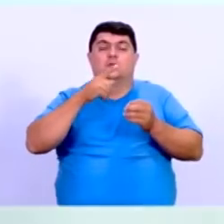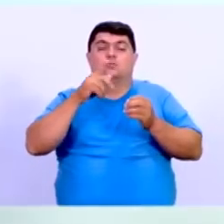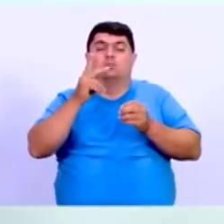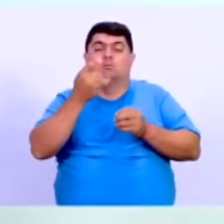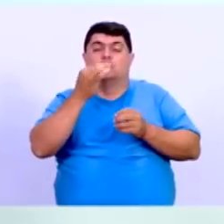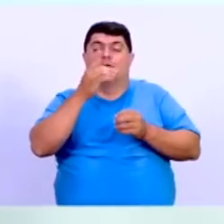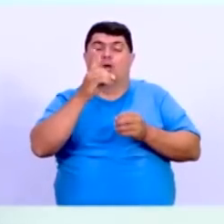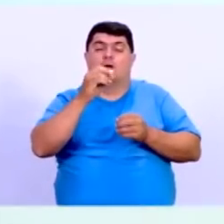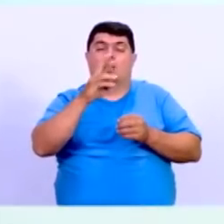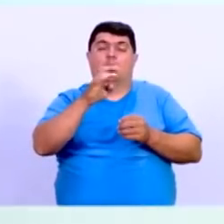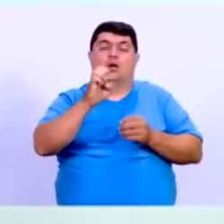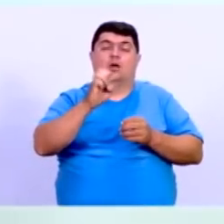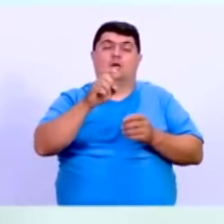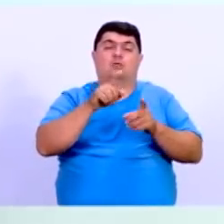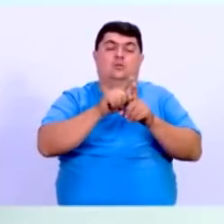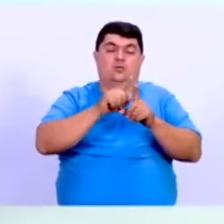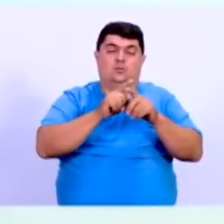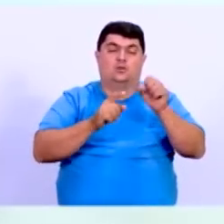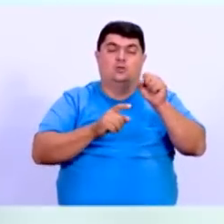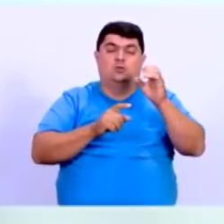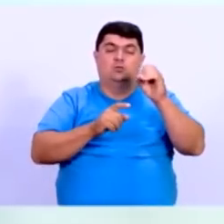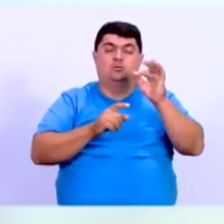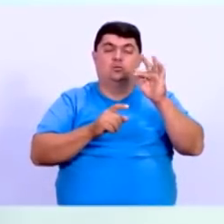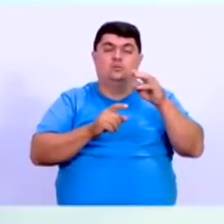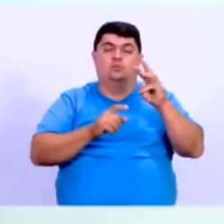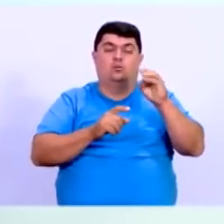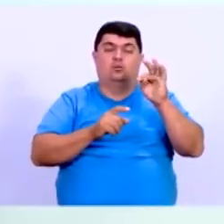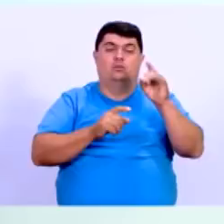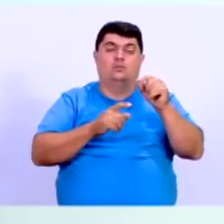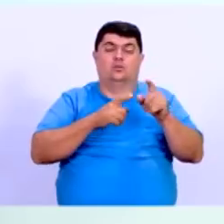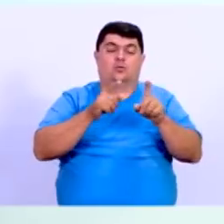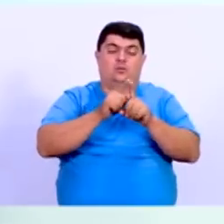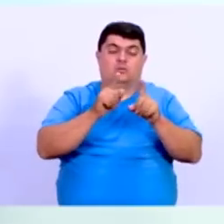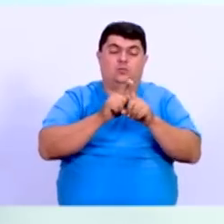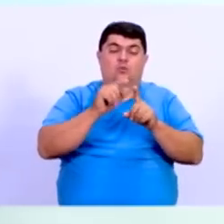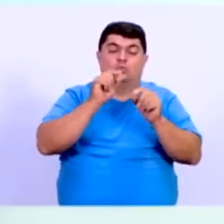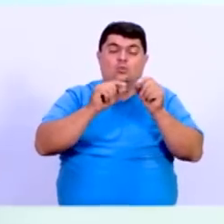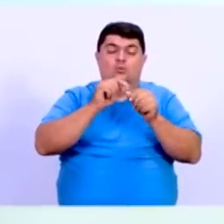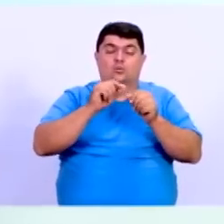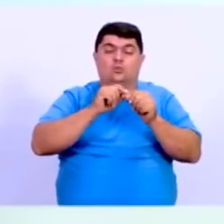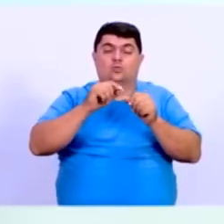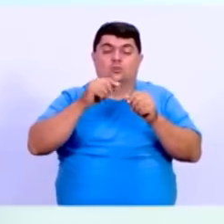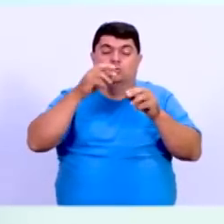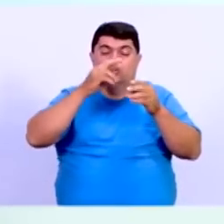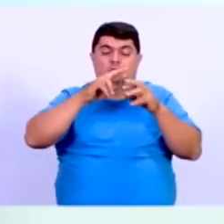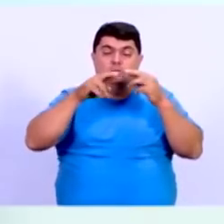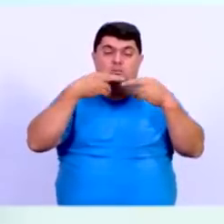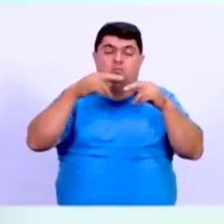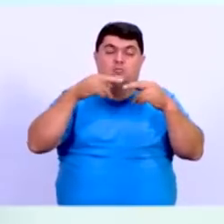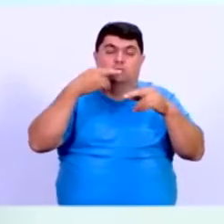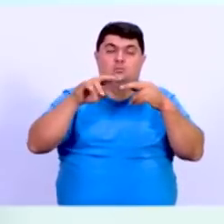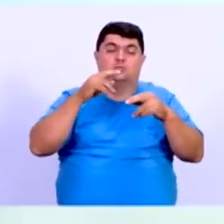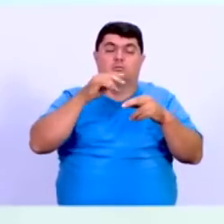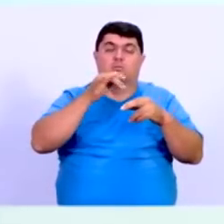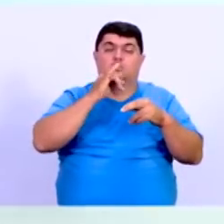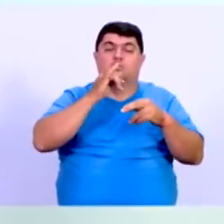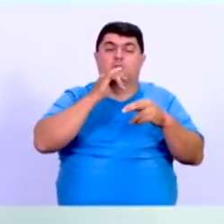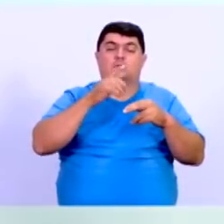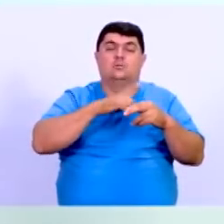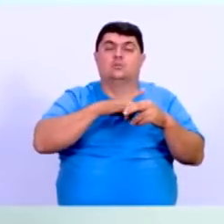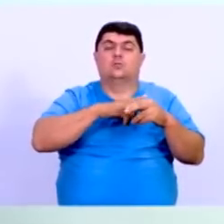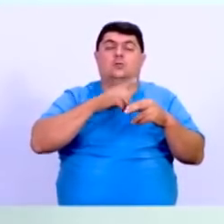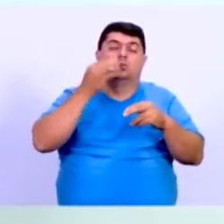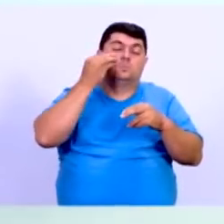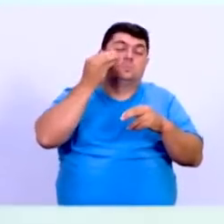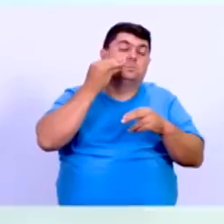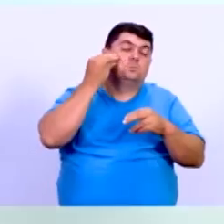a software e também o recurso que ele está compartilhando na rede. Tá ok? Então, se você for analisar tecnicamente,